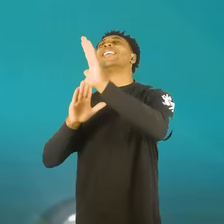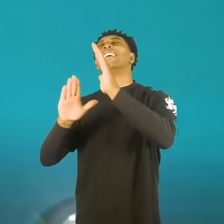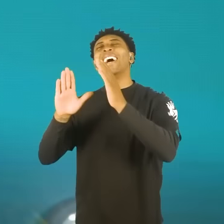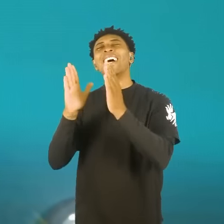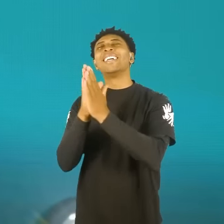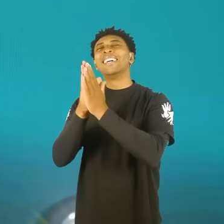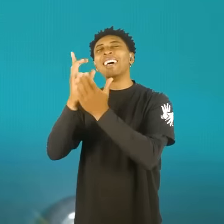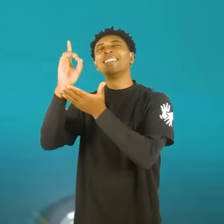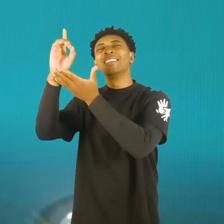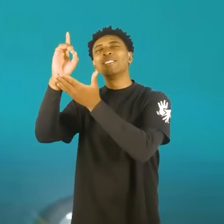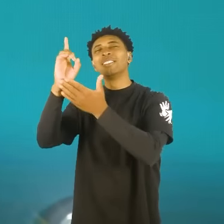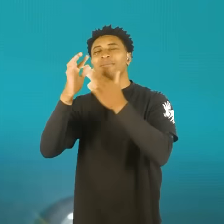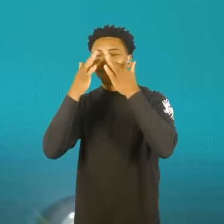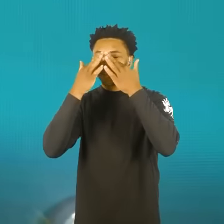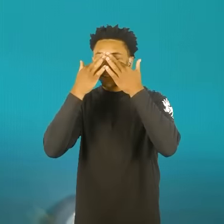Adorador,